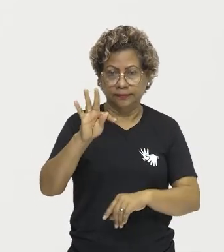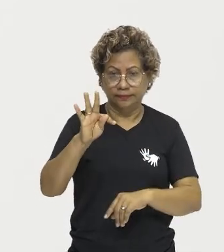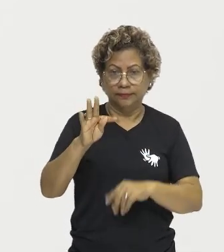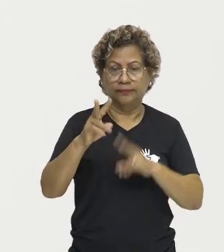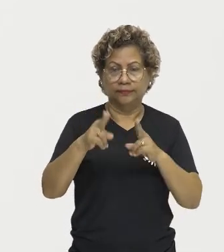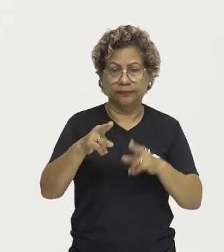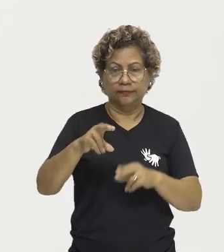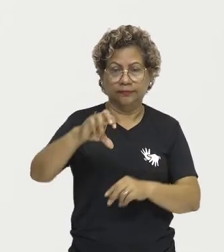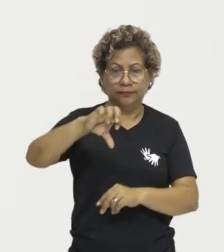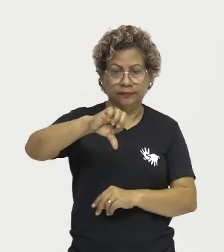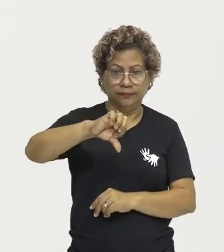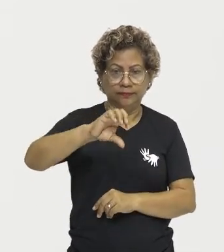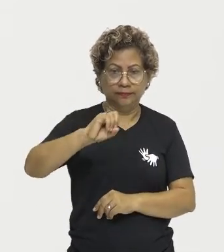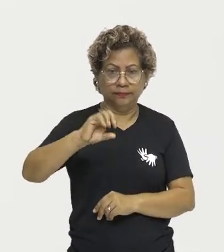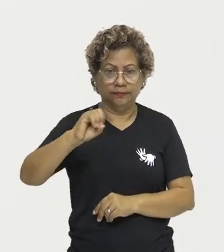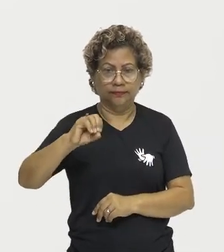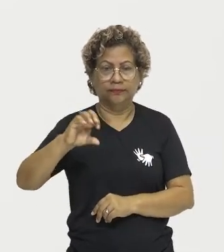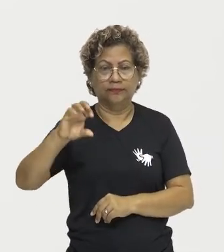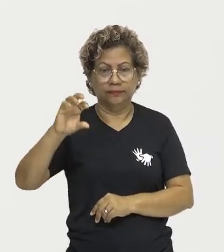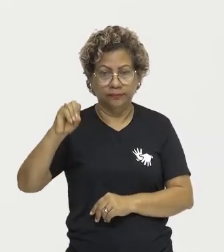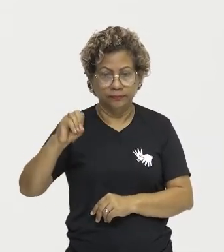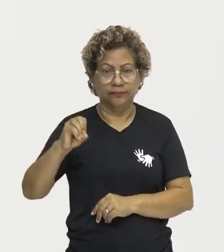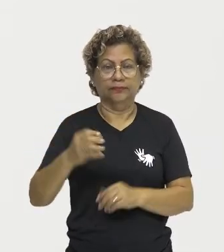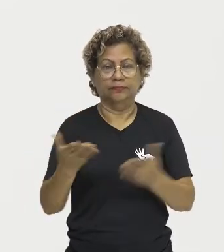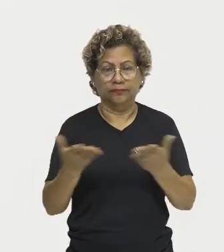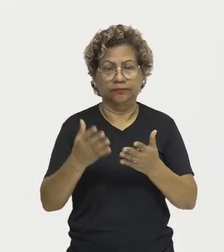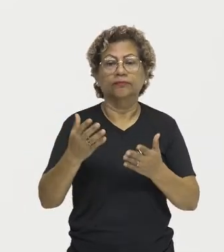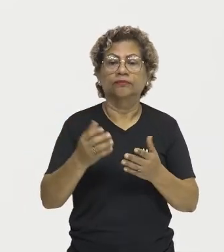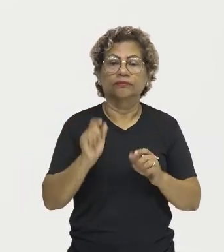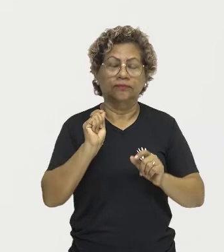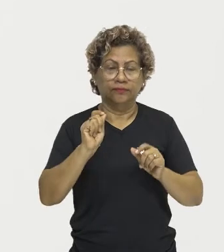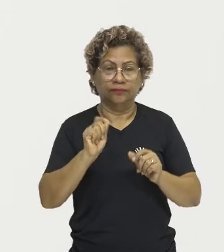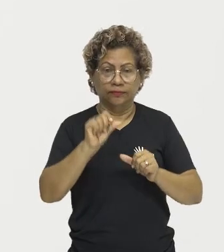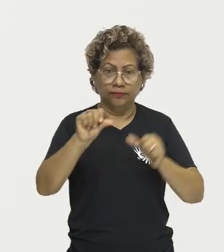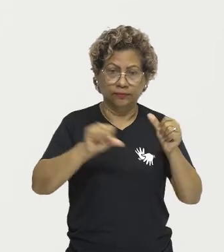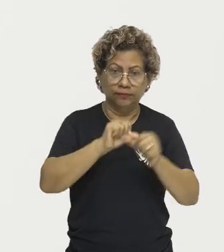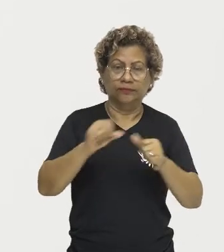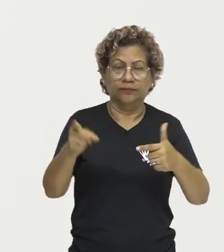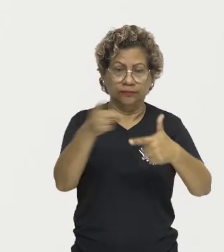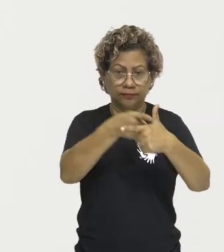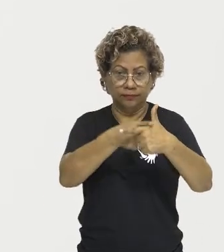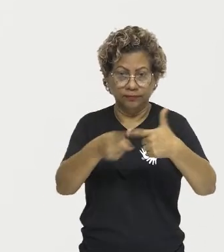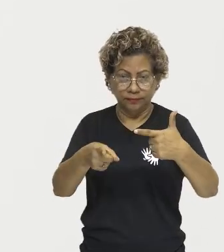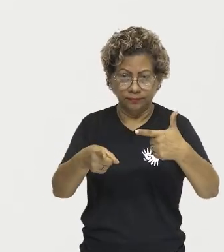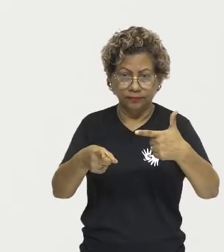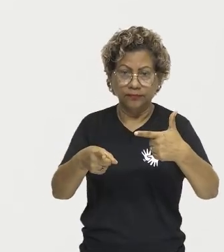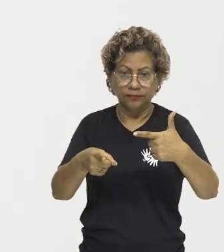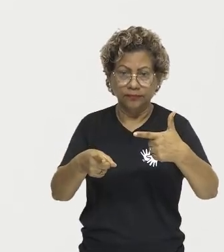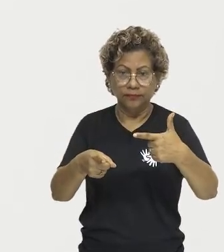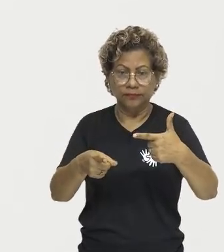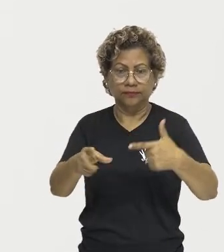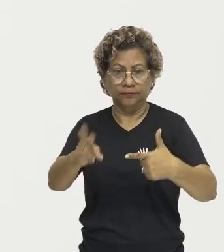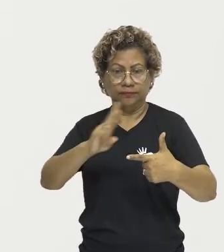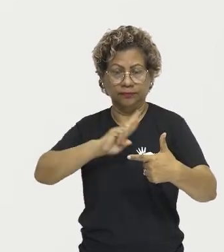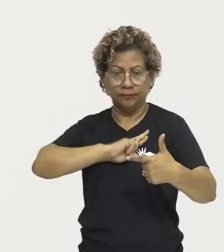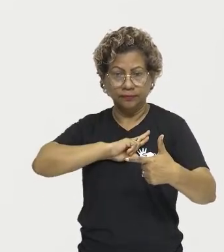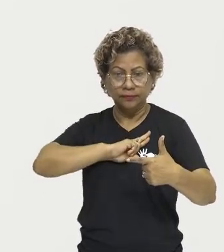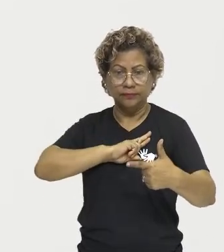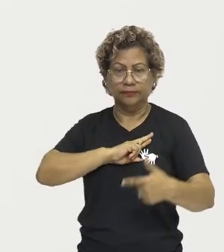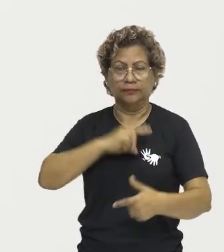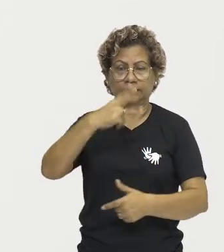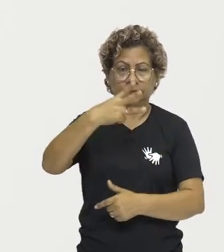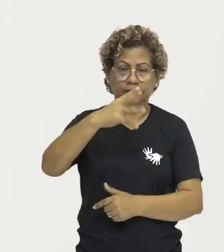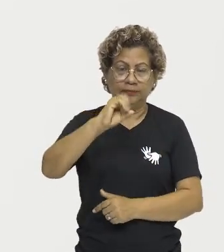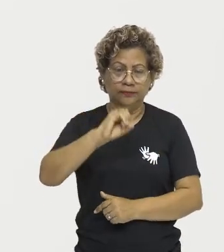a 30 graus Celsius. Muito bem. Então, encontramos a dificuldade maior é só esse cálculo